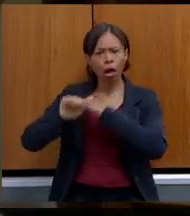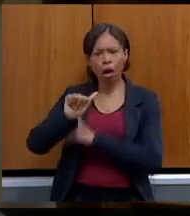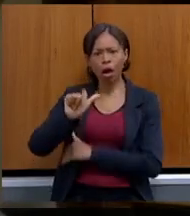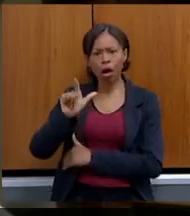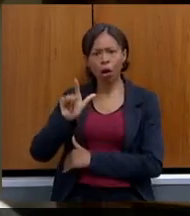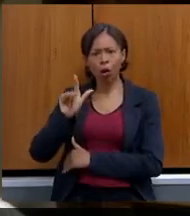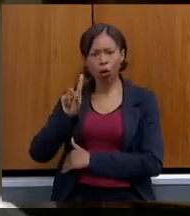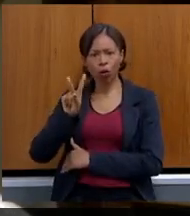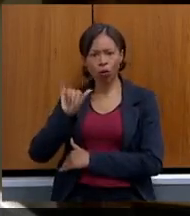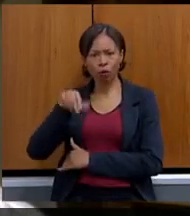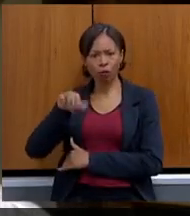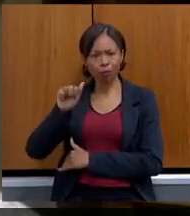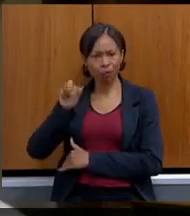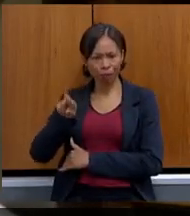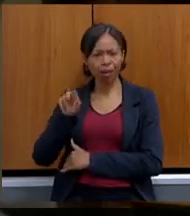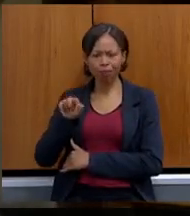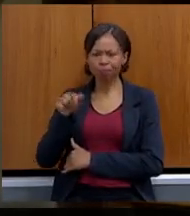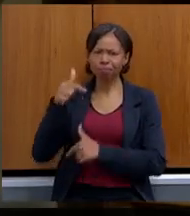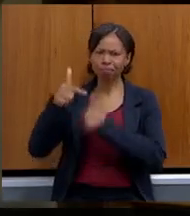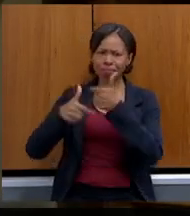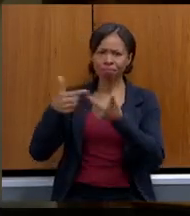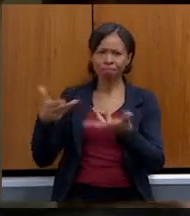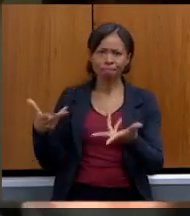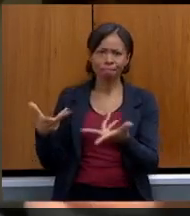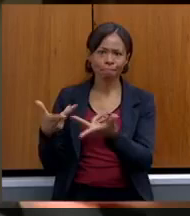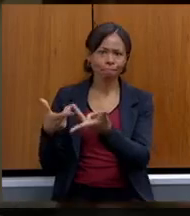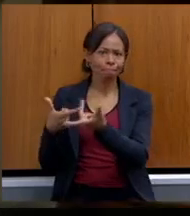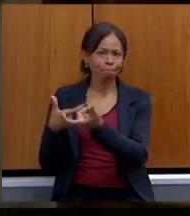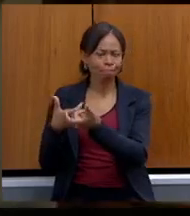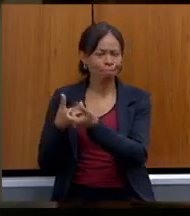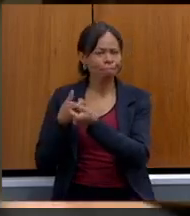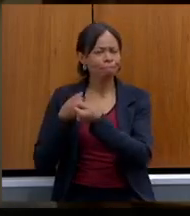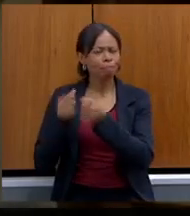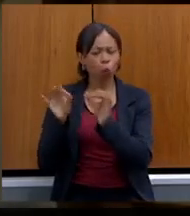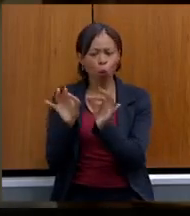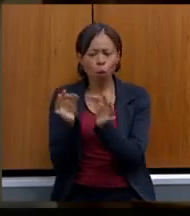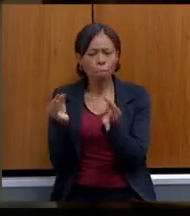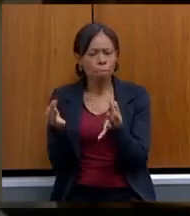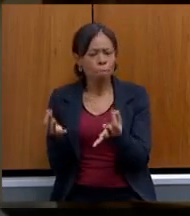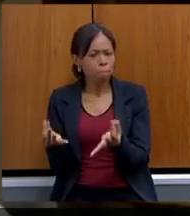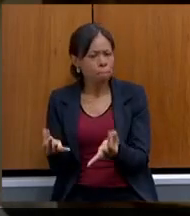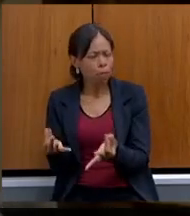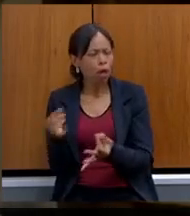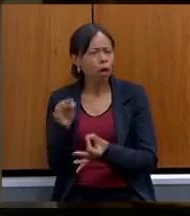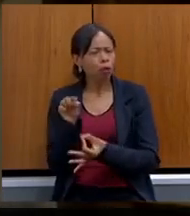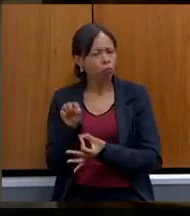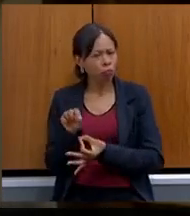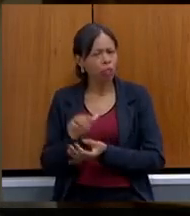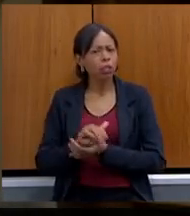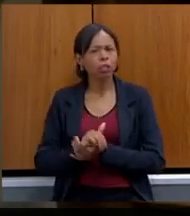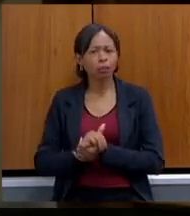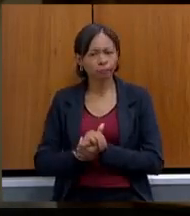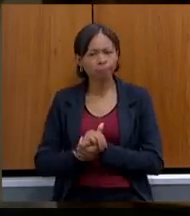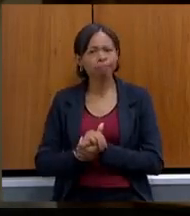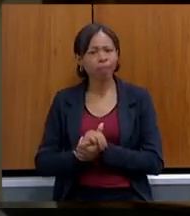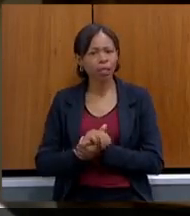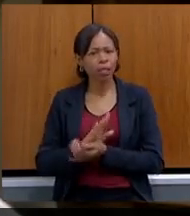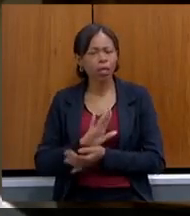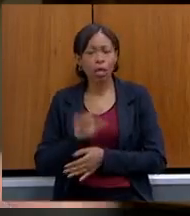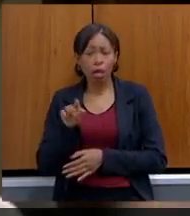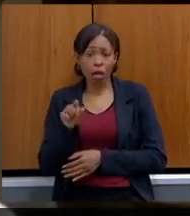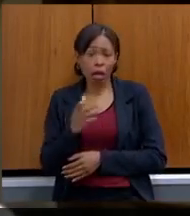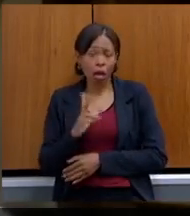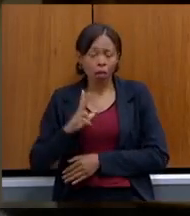que tem feito um trabalho maravilhoso o trabalho simples humilde muitas vezes é